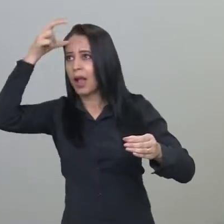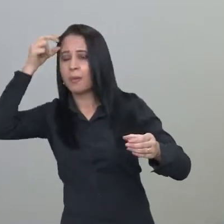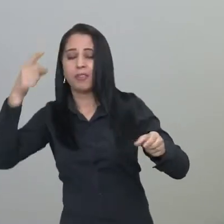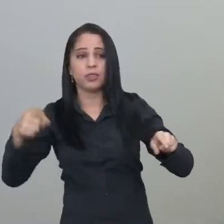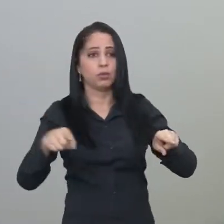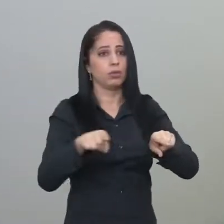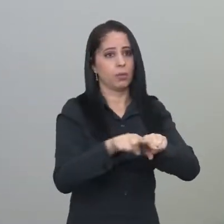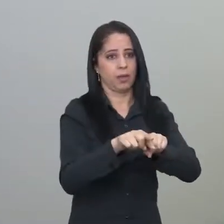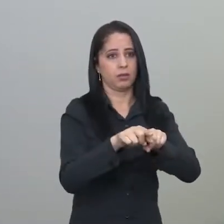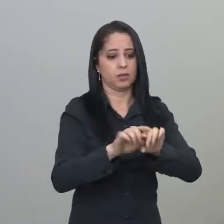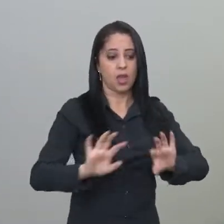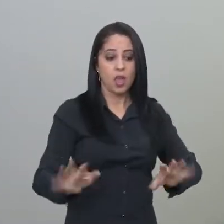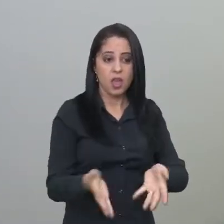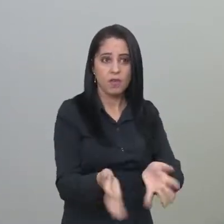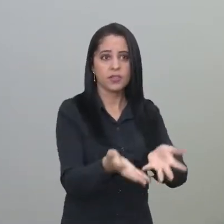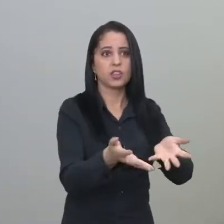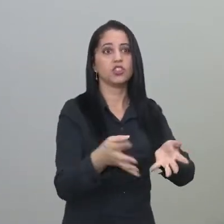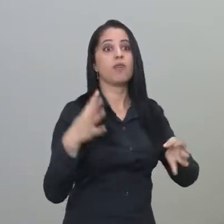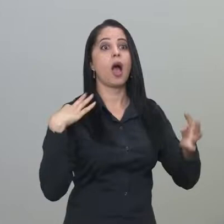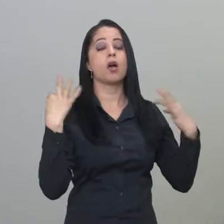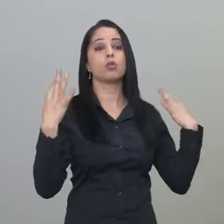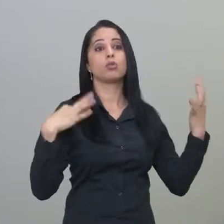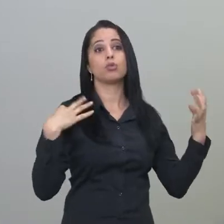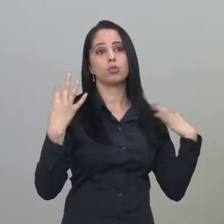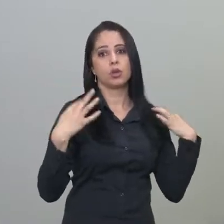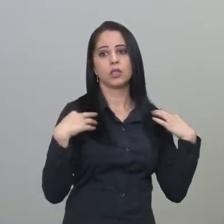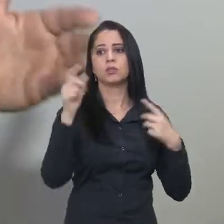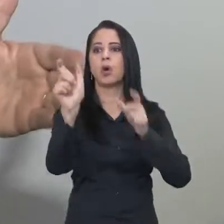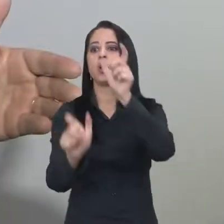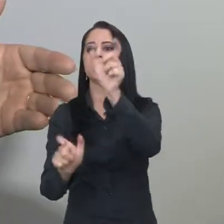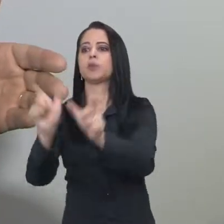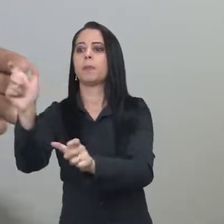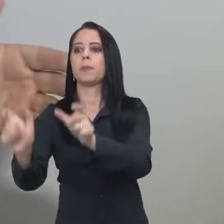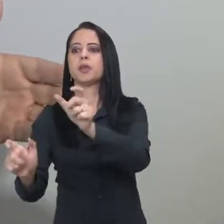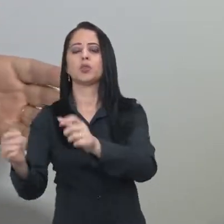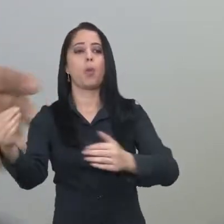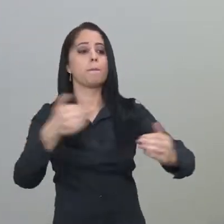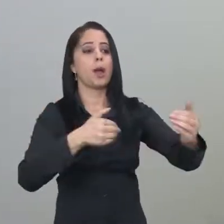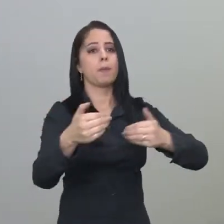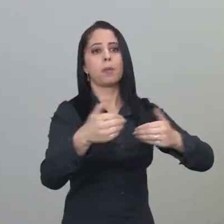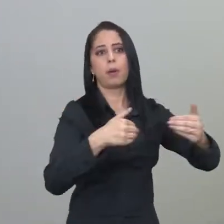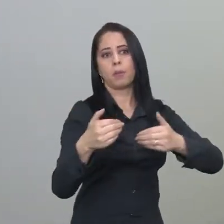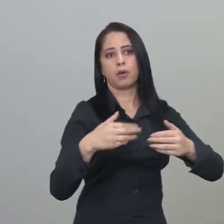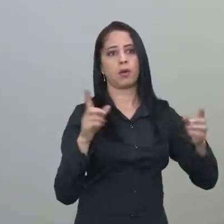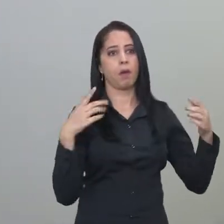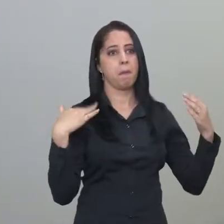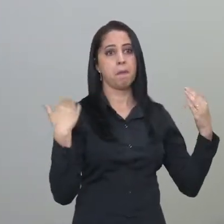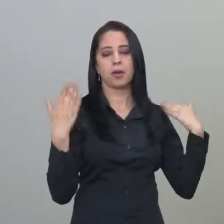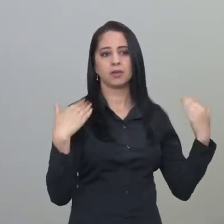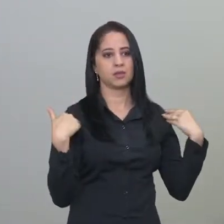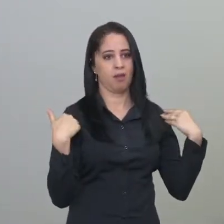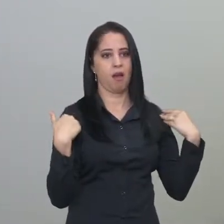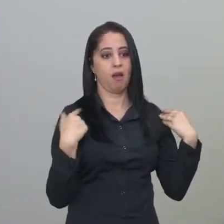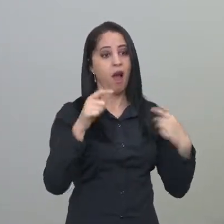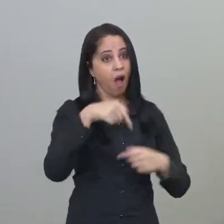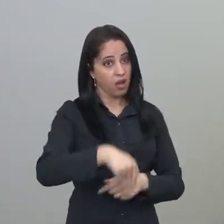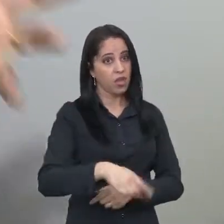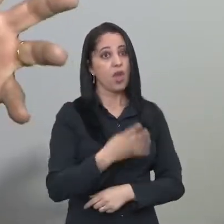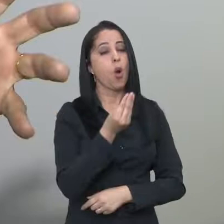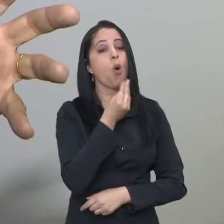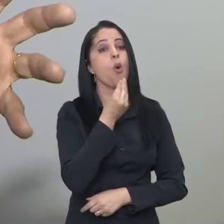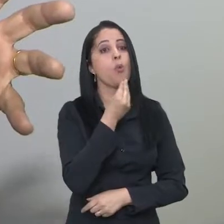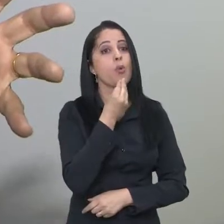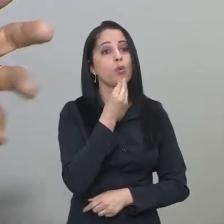Executivo para que fomente o turismo na nossa cidade, independente de qual tipo de turismo. São José dá